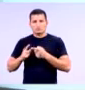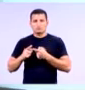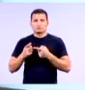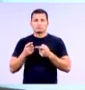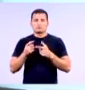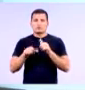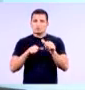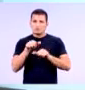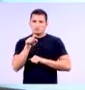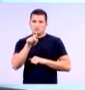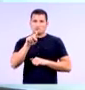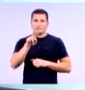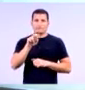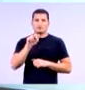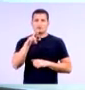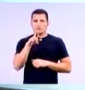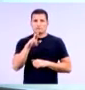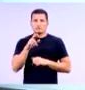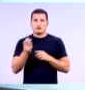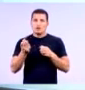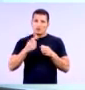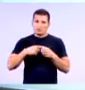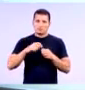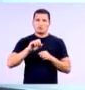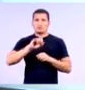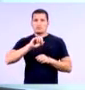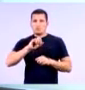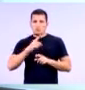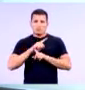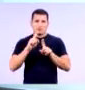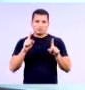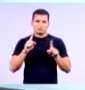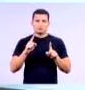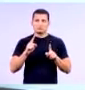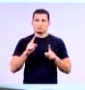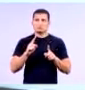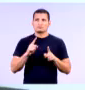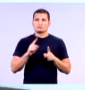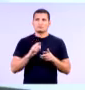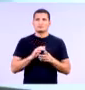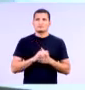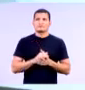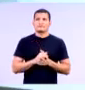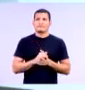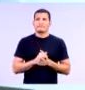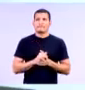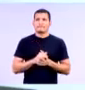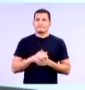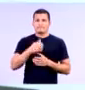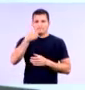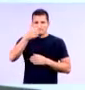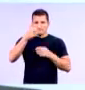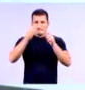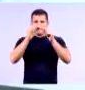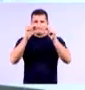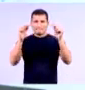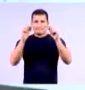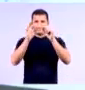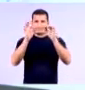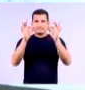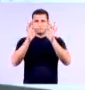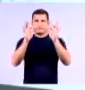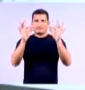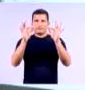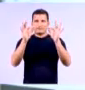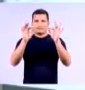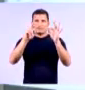retornada ou não. E no final, eu retorno aquela variável. Então, como dica, primeira linha, a variável, você